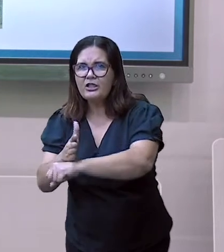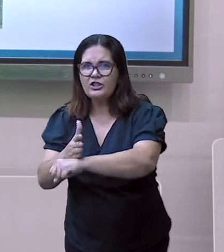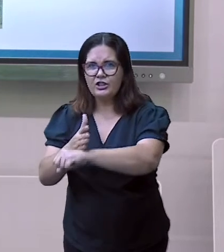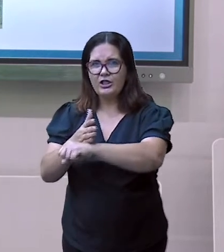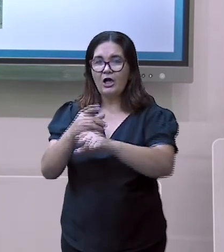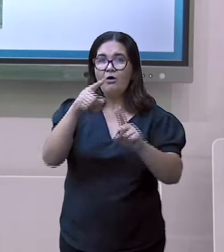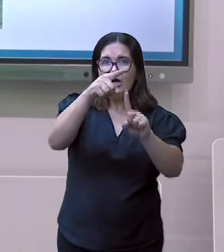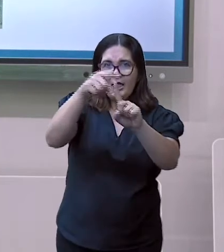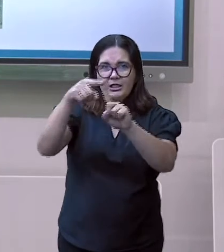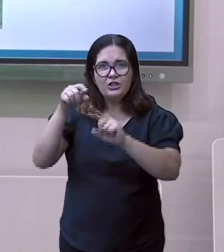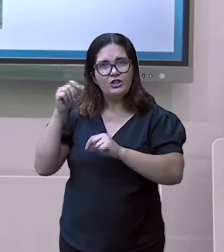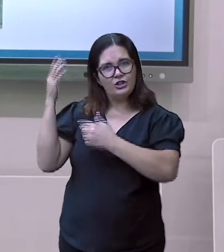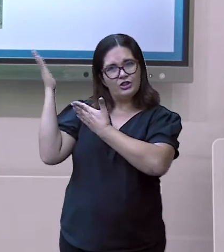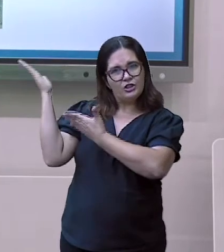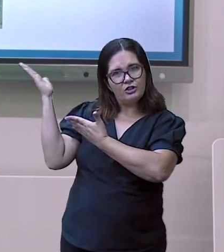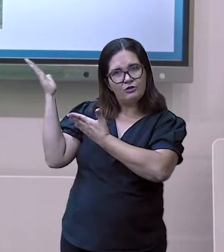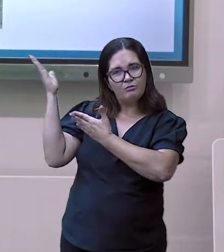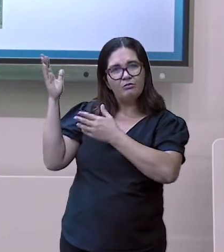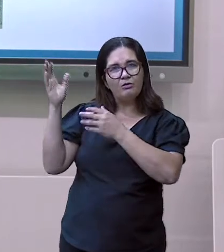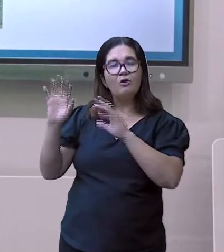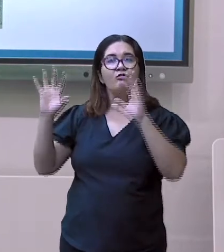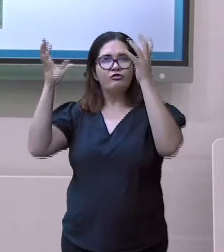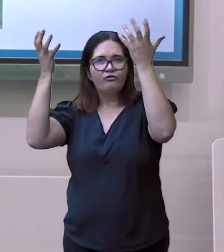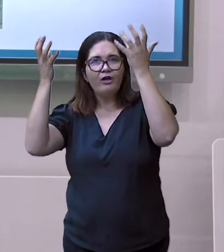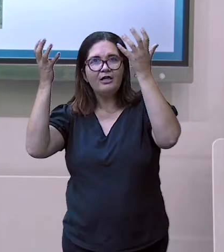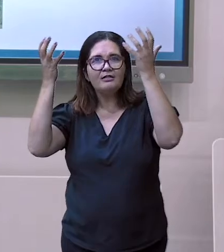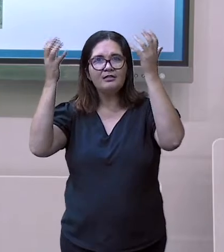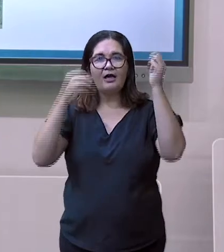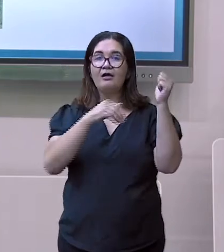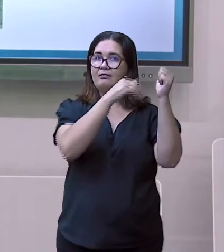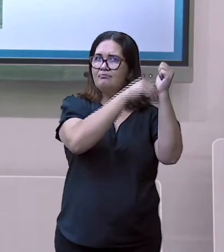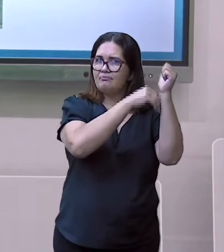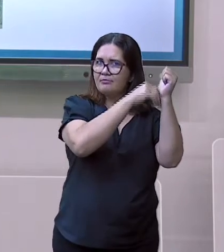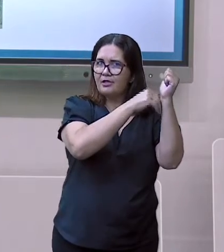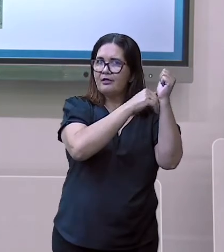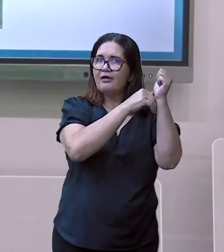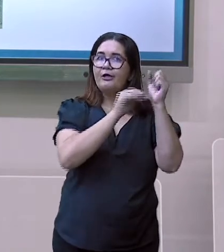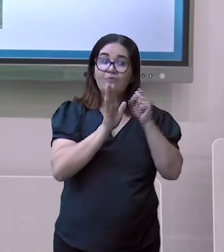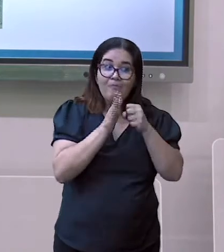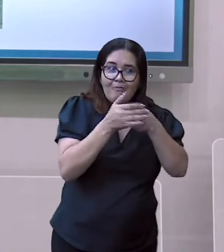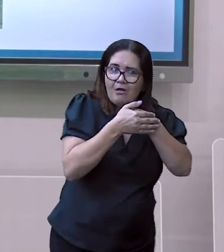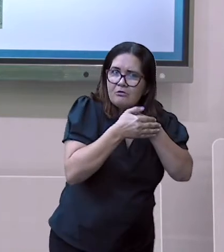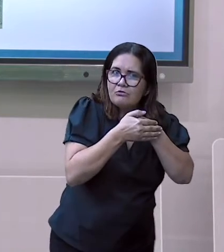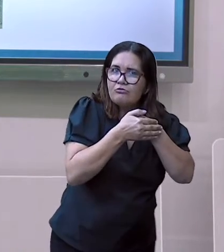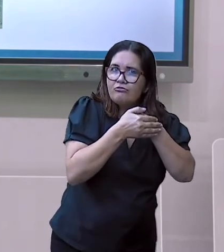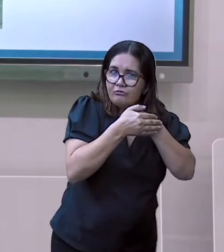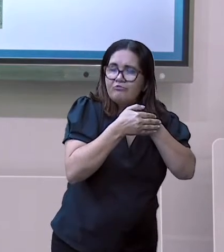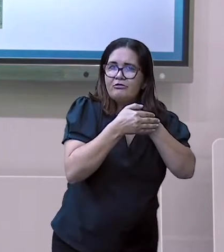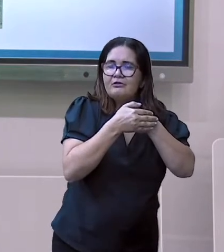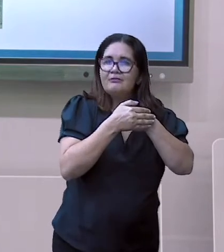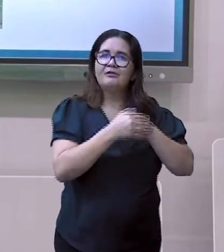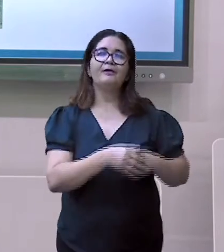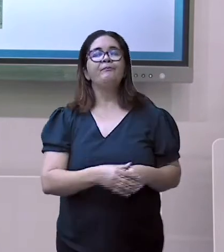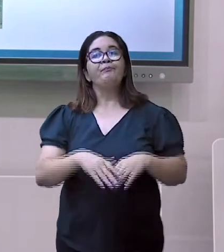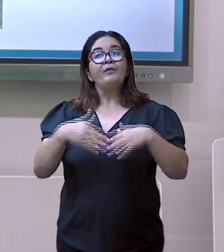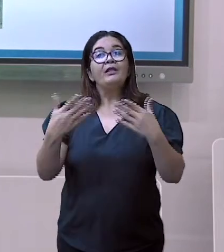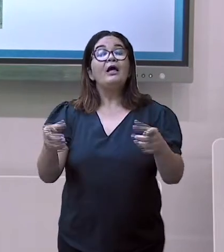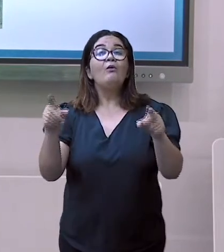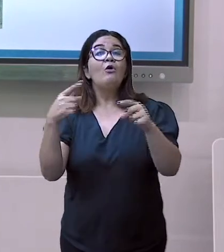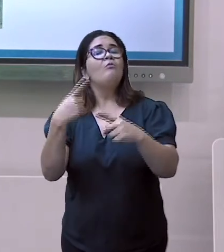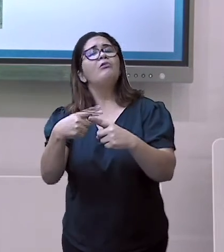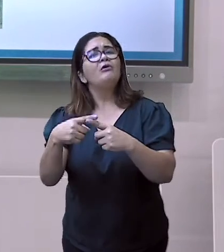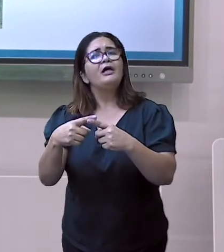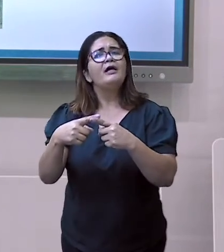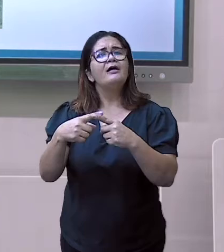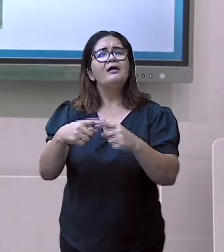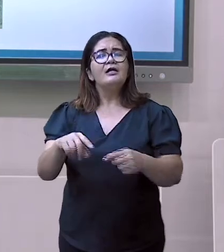portugueses, que na época justificavam como sendo o boi a personificação de Judas, ou